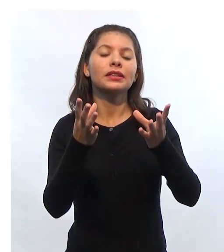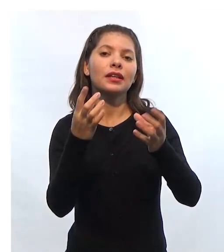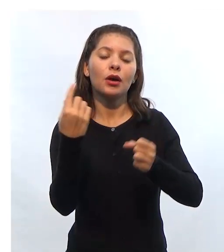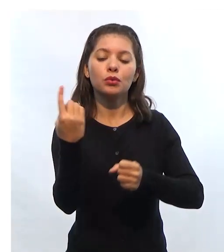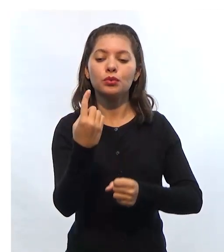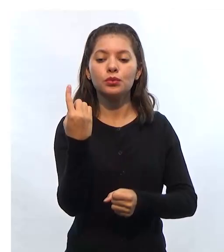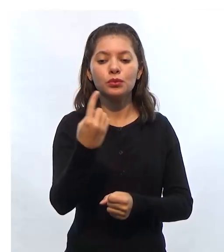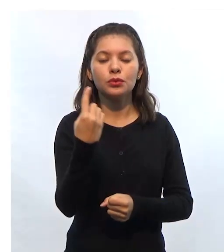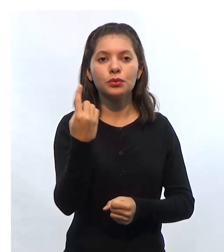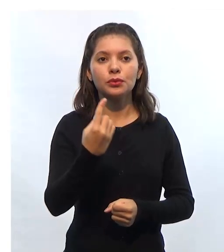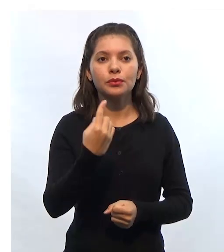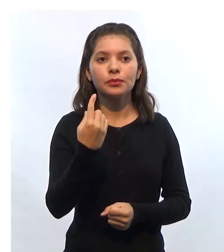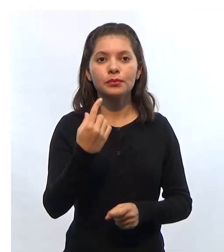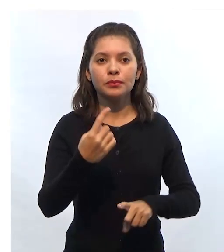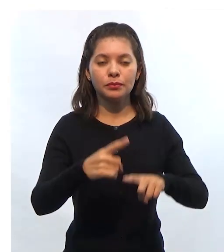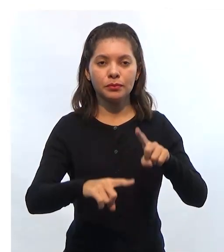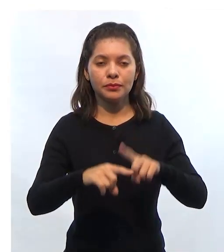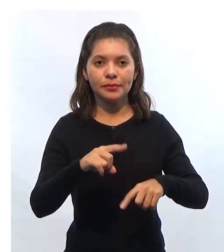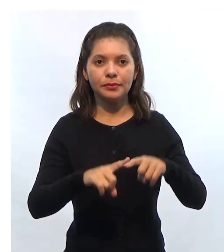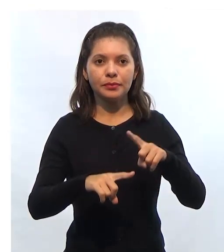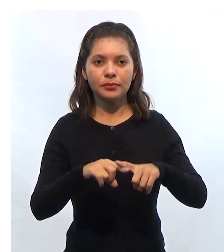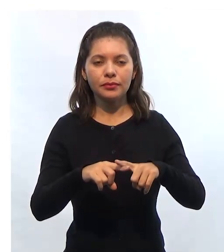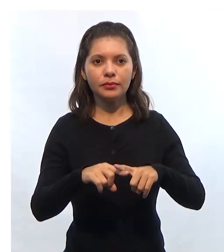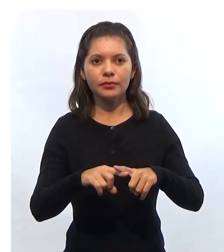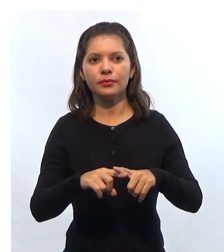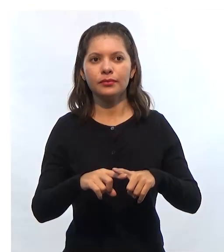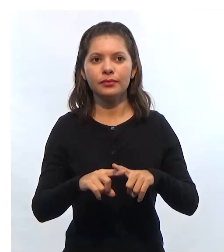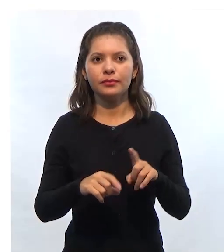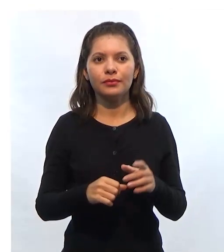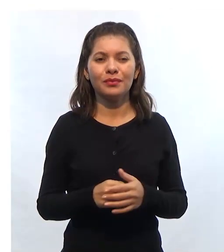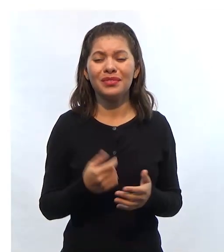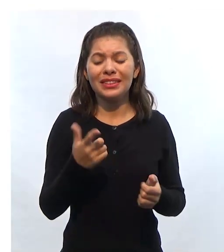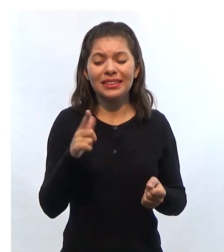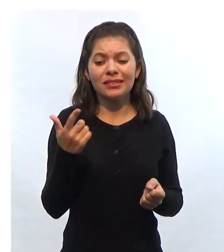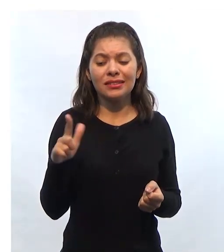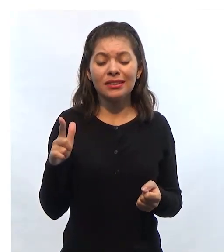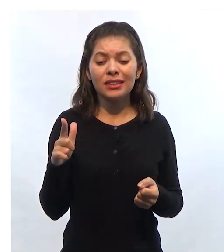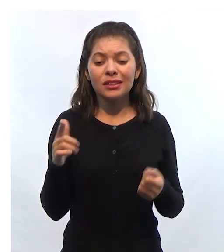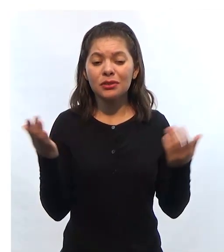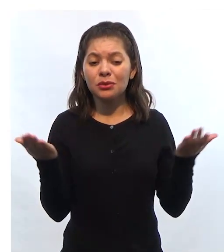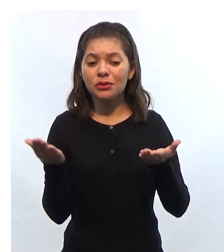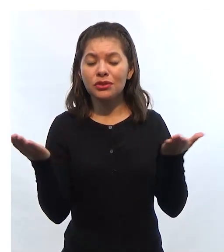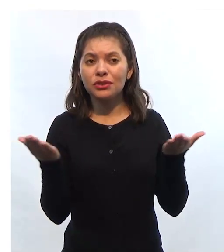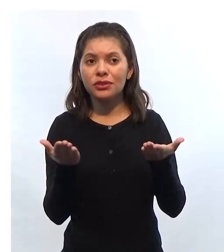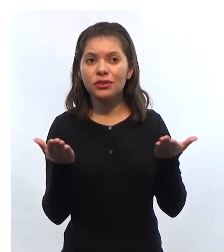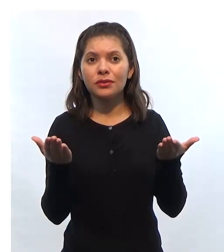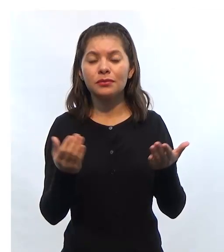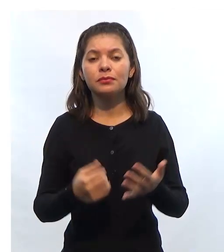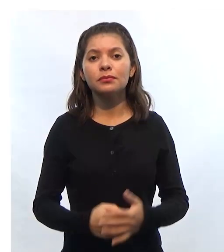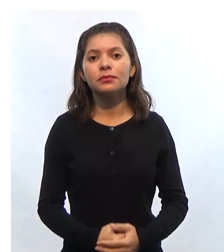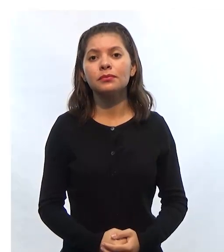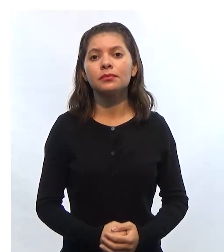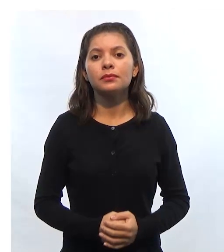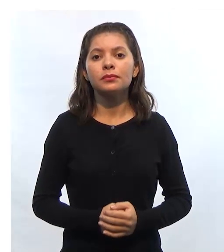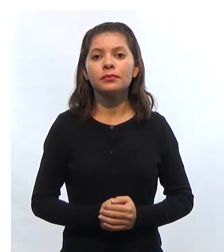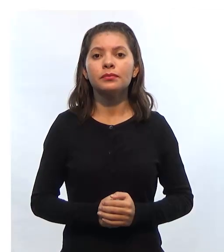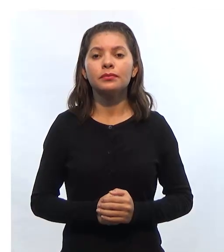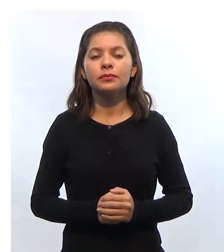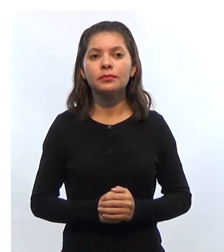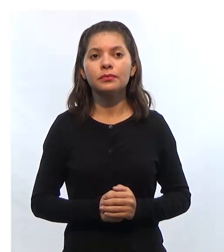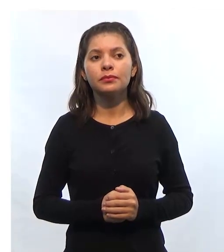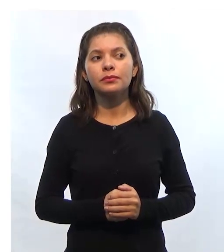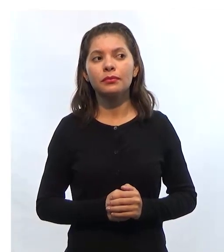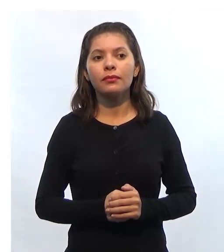vai ofertar um único produto. A gente não tem mais isso, e tal é o nível de segmentação,